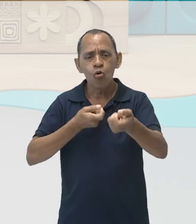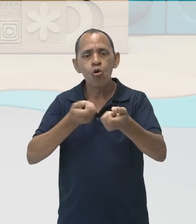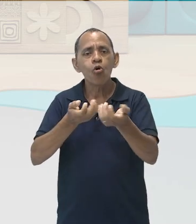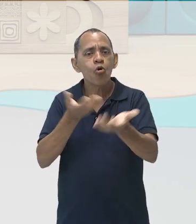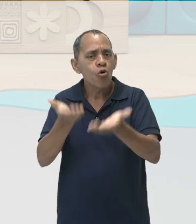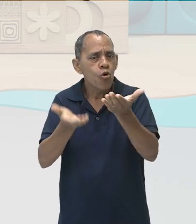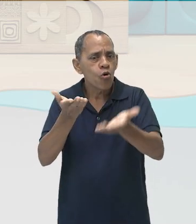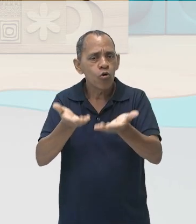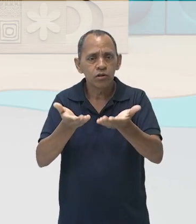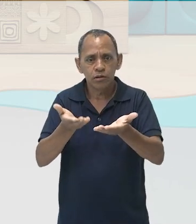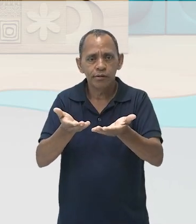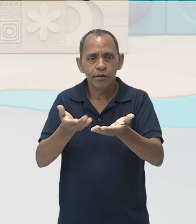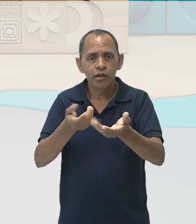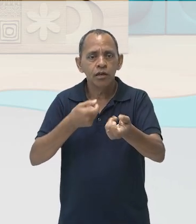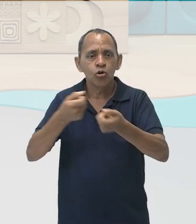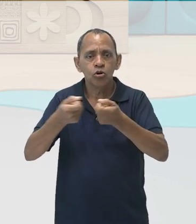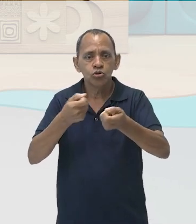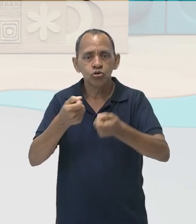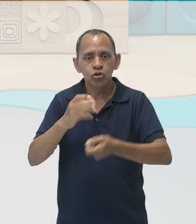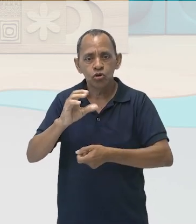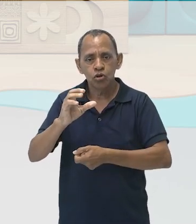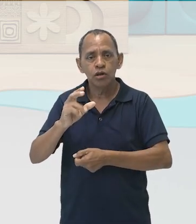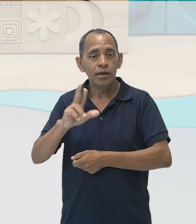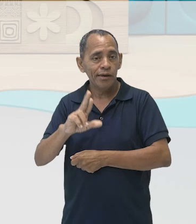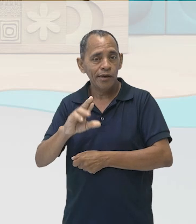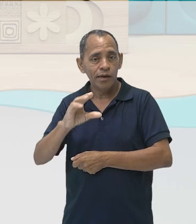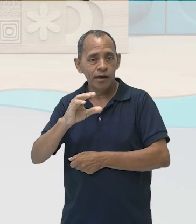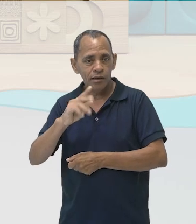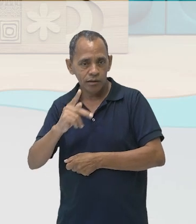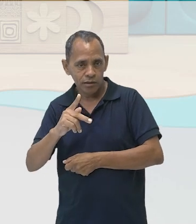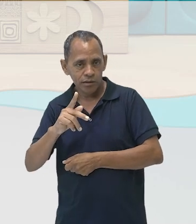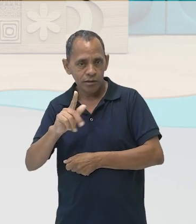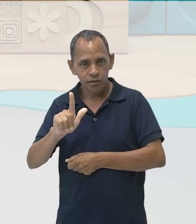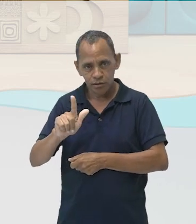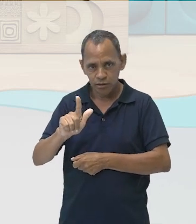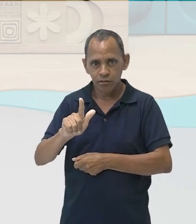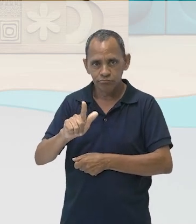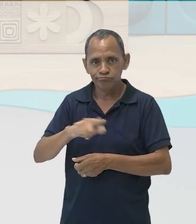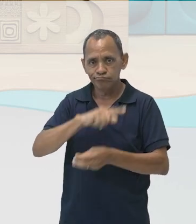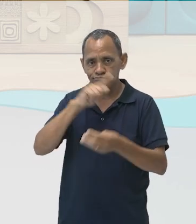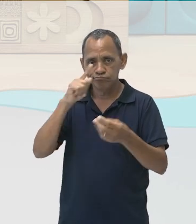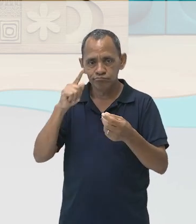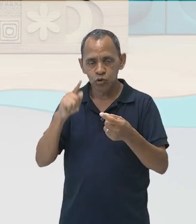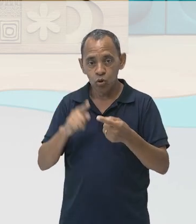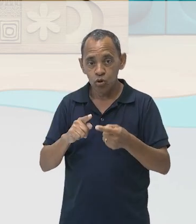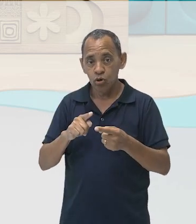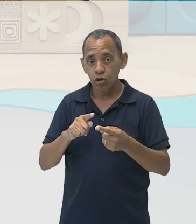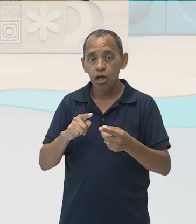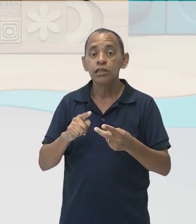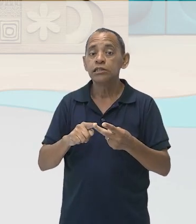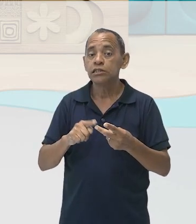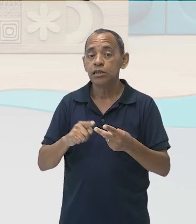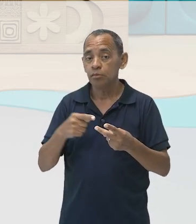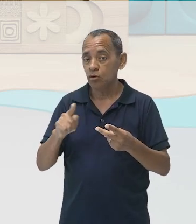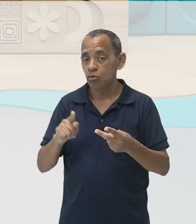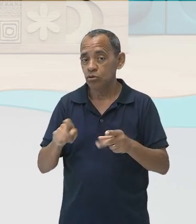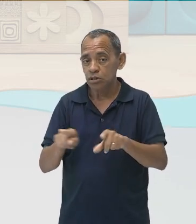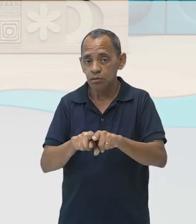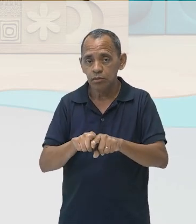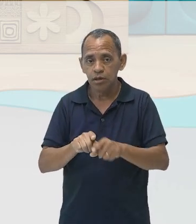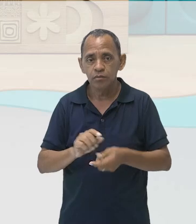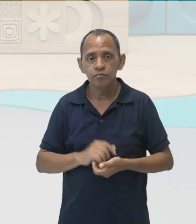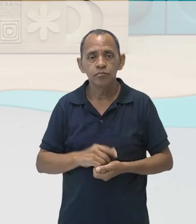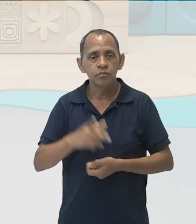como método RPG, né, que é o nosso segundo assunto aí dentro da nossa unidade, nós vamos relembrar que